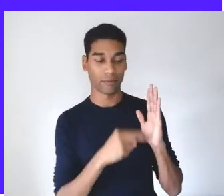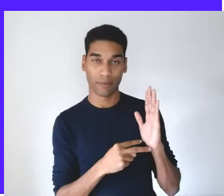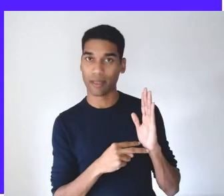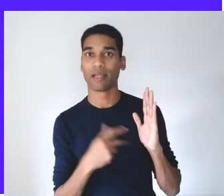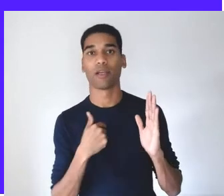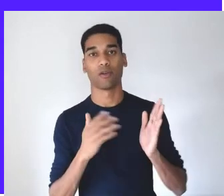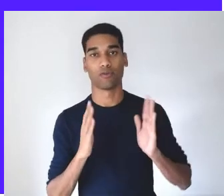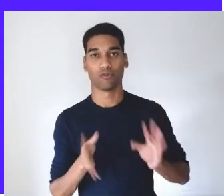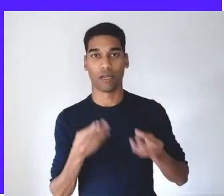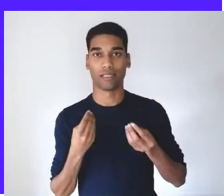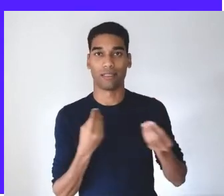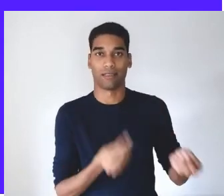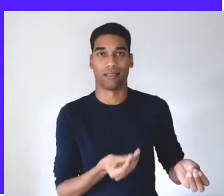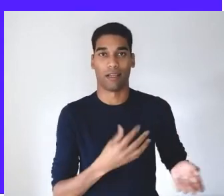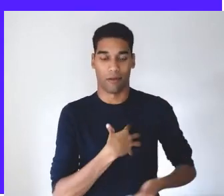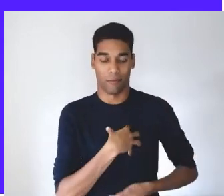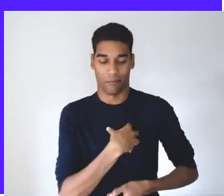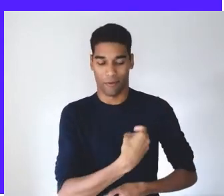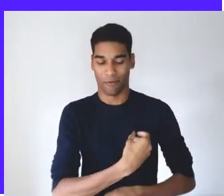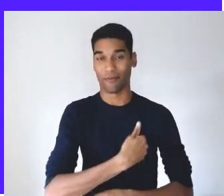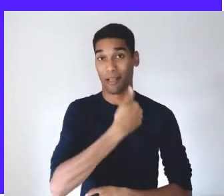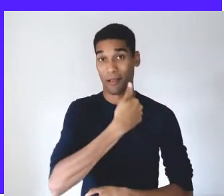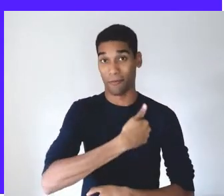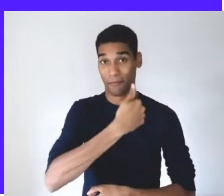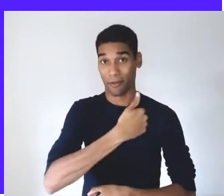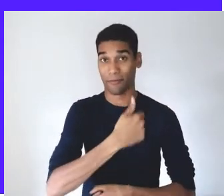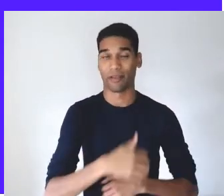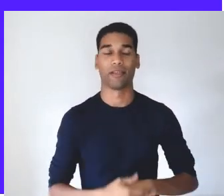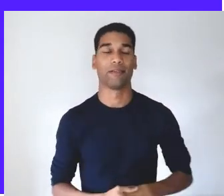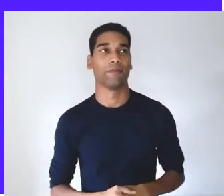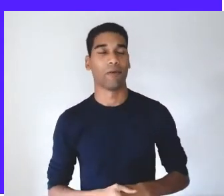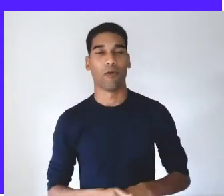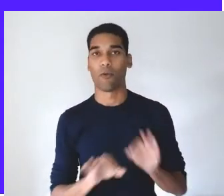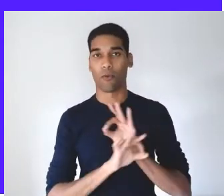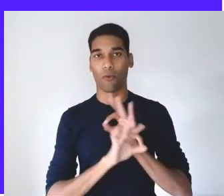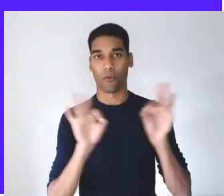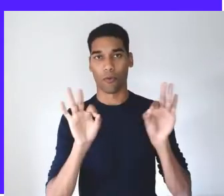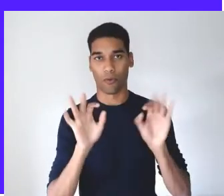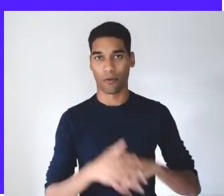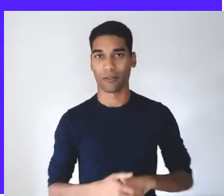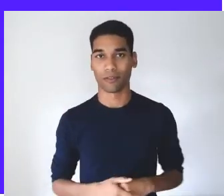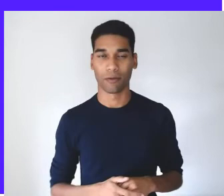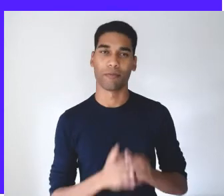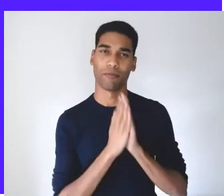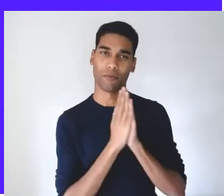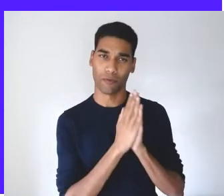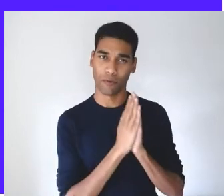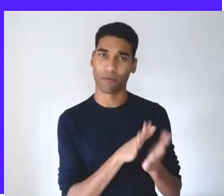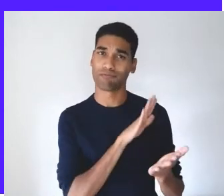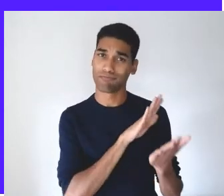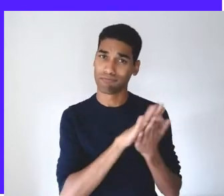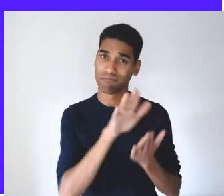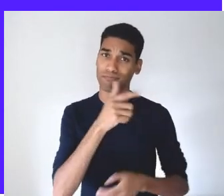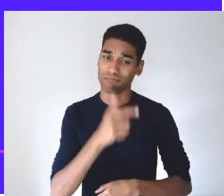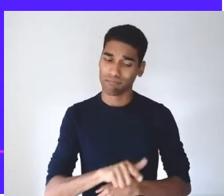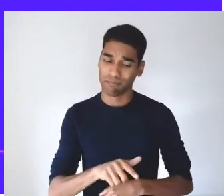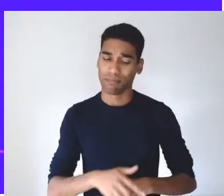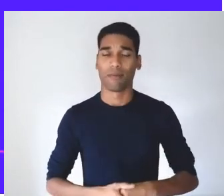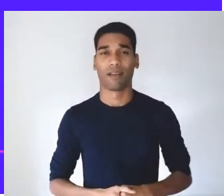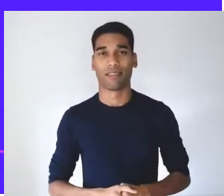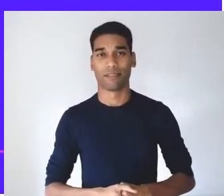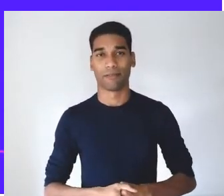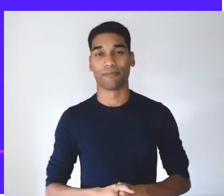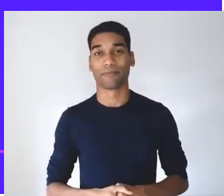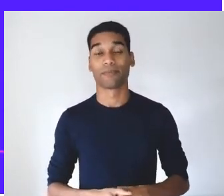E muito, enfim, parabéns. Faça outros. Obrigada, obrigada. Um beijo grande. Eu acho que,